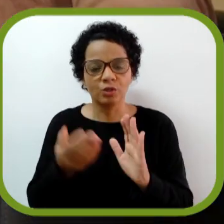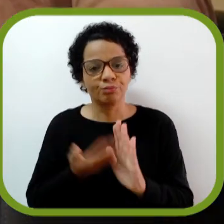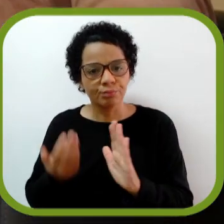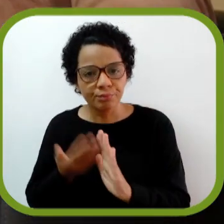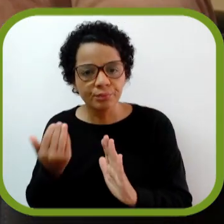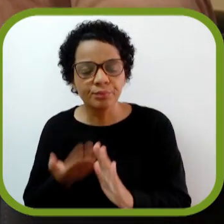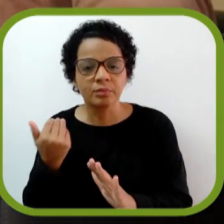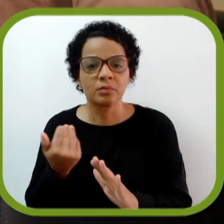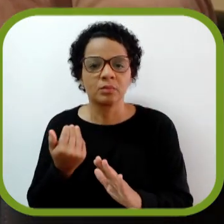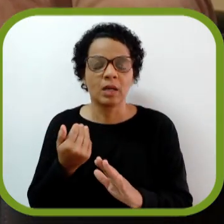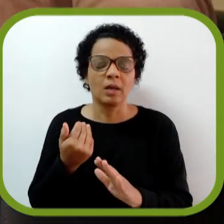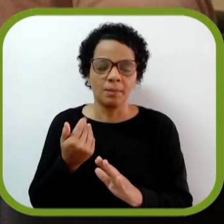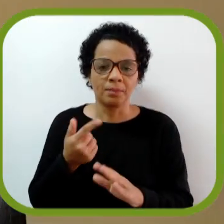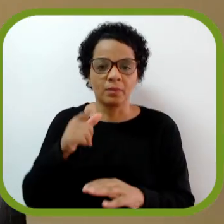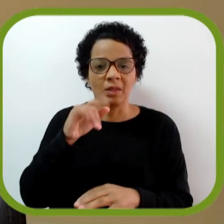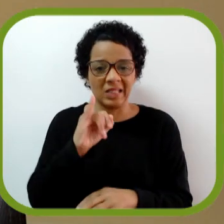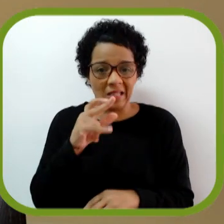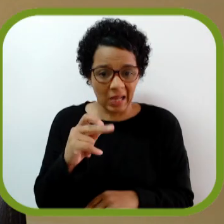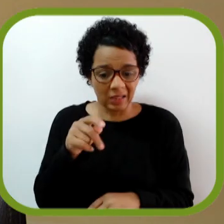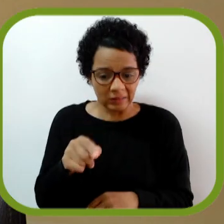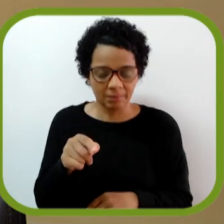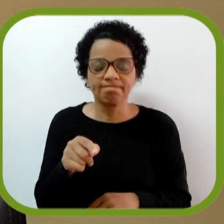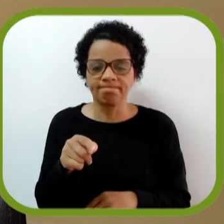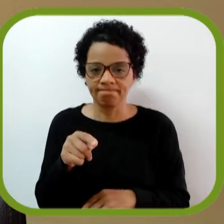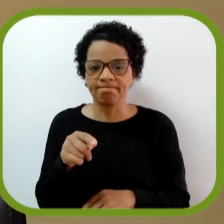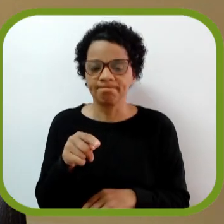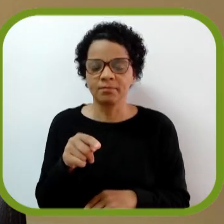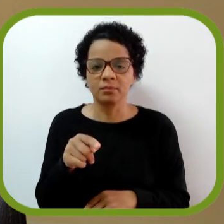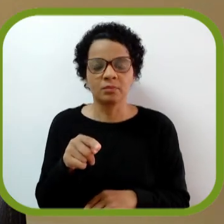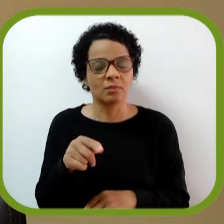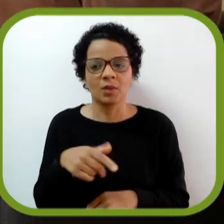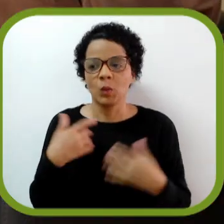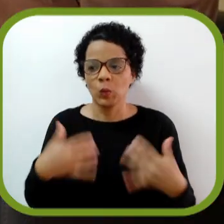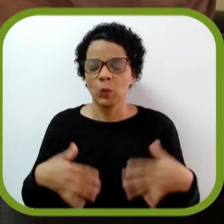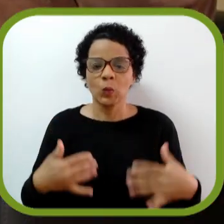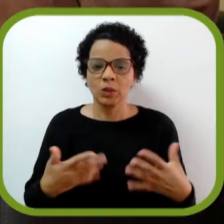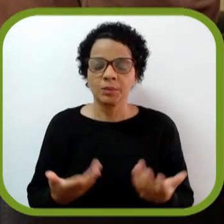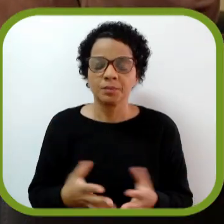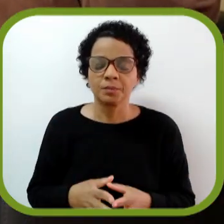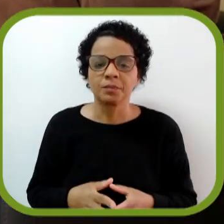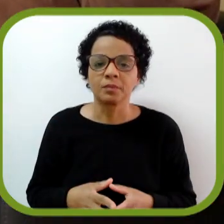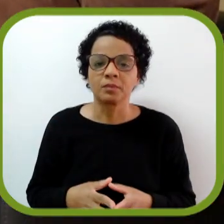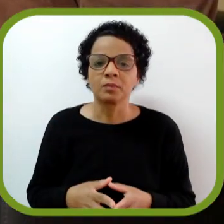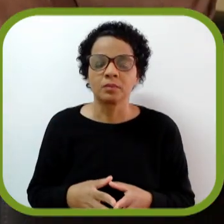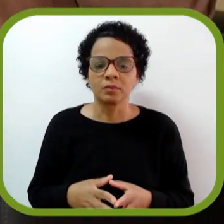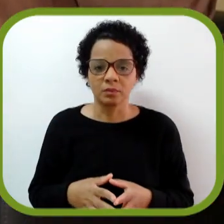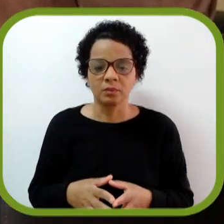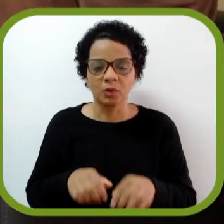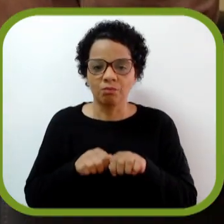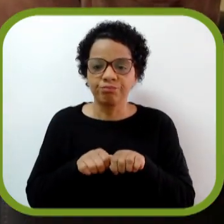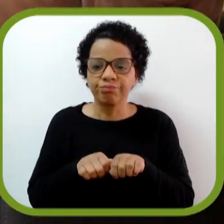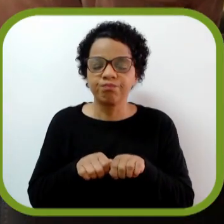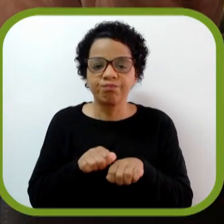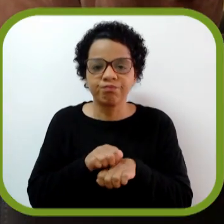naturais, de minerais metálicos ou não metálicos, a inteligência artificial tem uma capacidade de